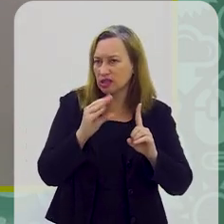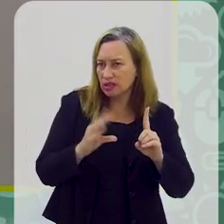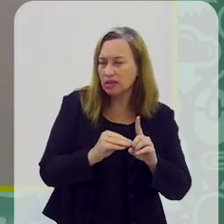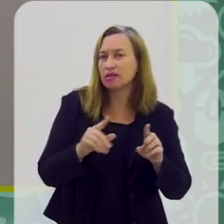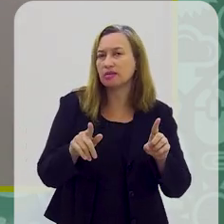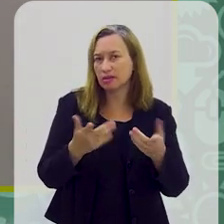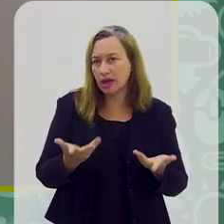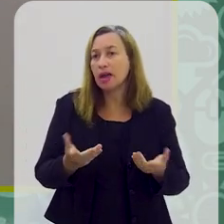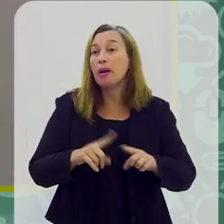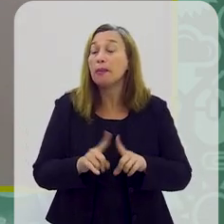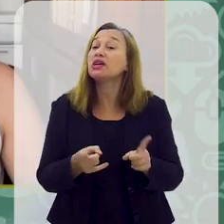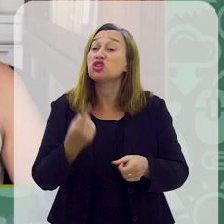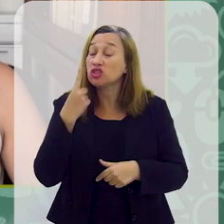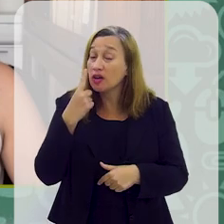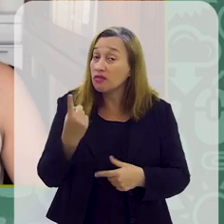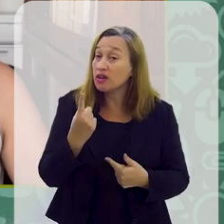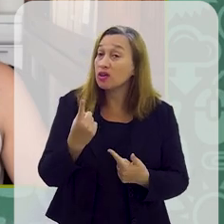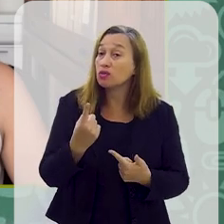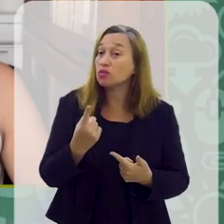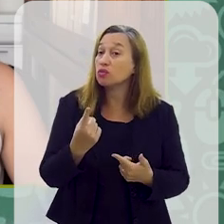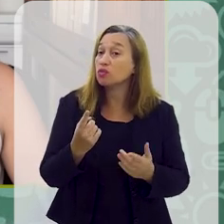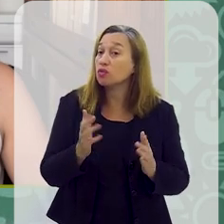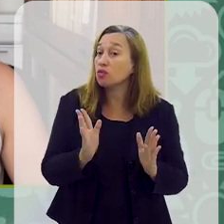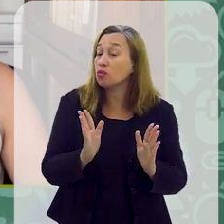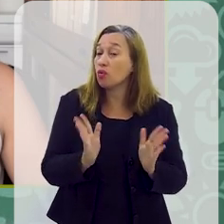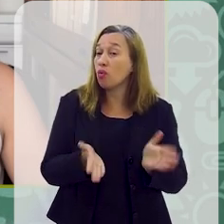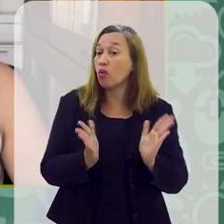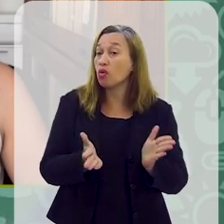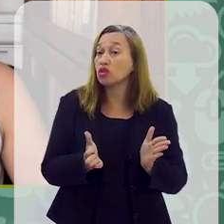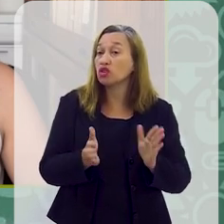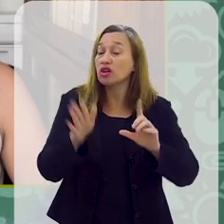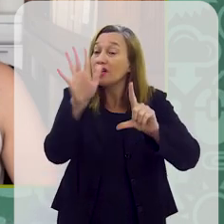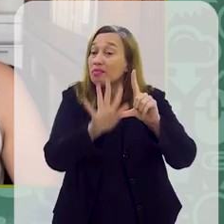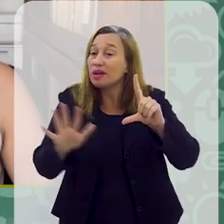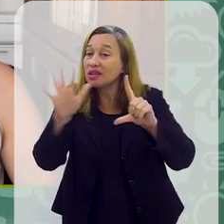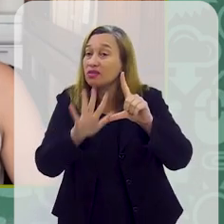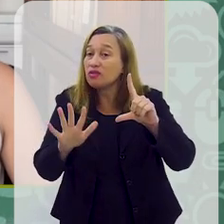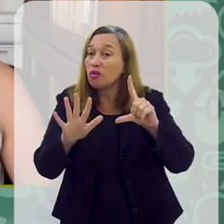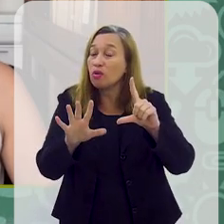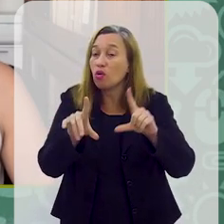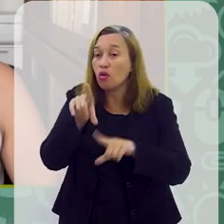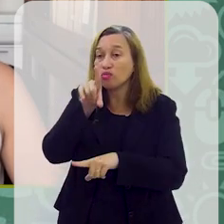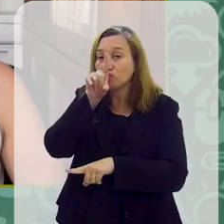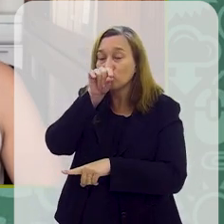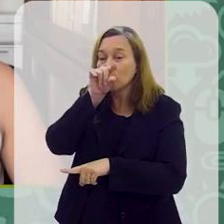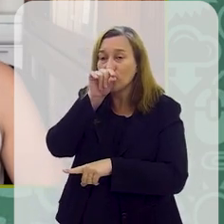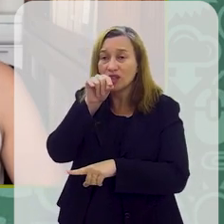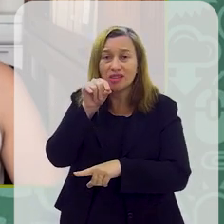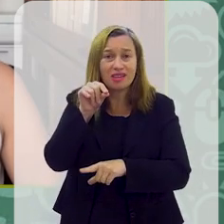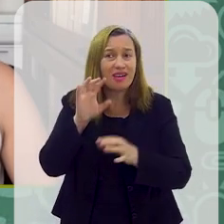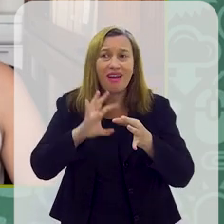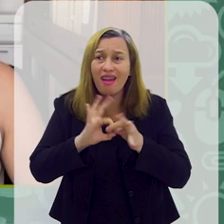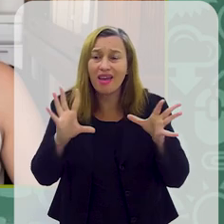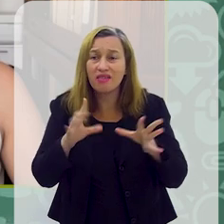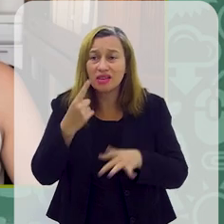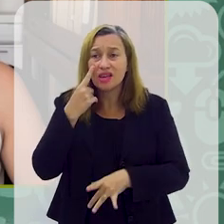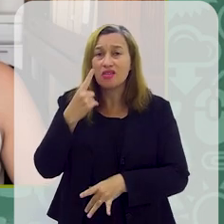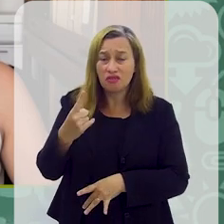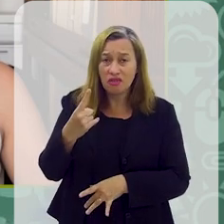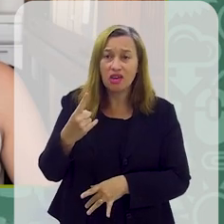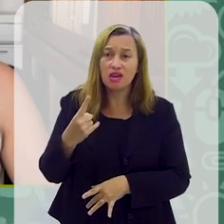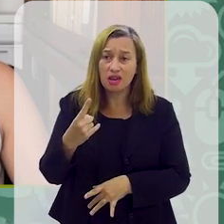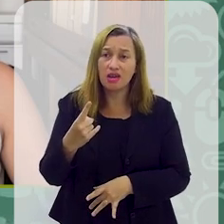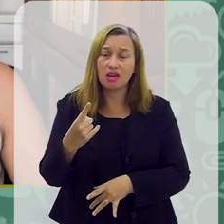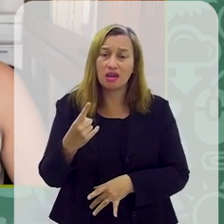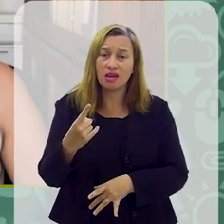aliciamento acontecia fora da internet. Mas hoje a gente está tendo isso, em plataformas como o Twitter. Abertamente, você vê